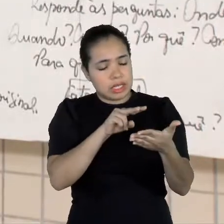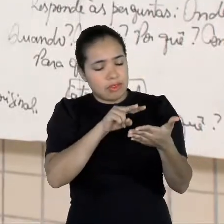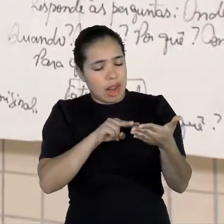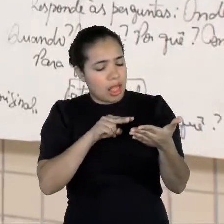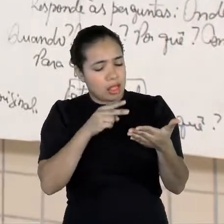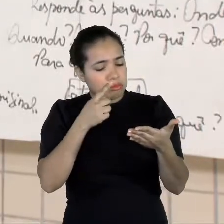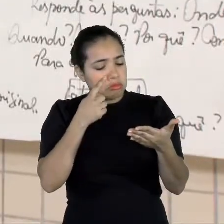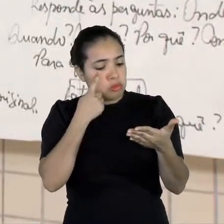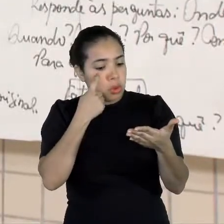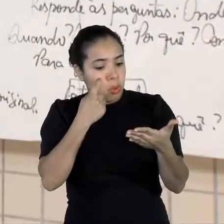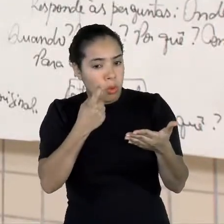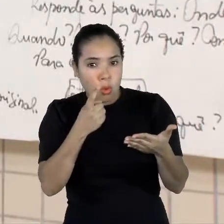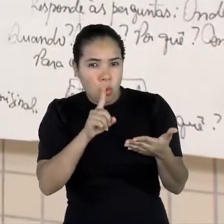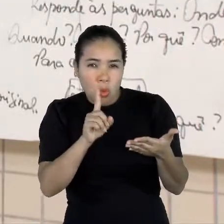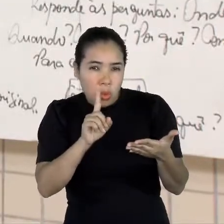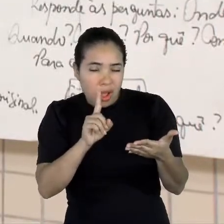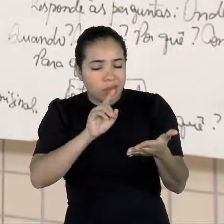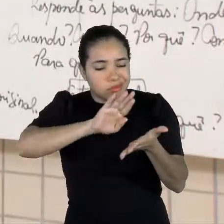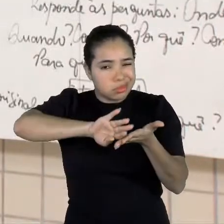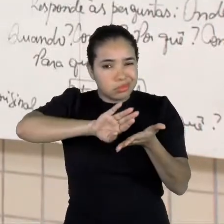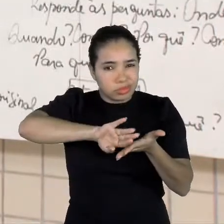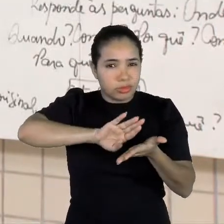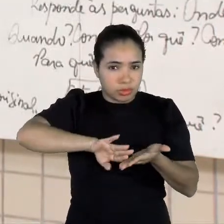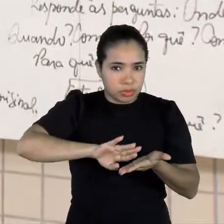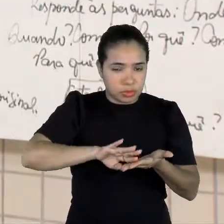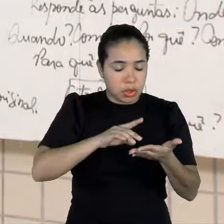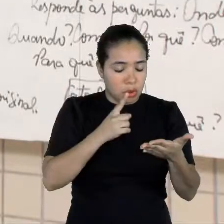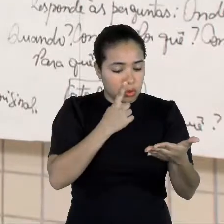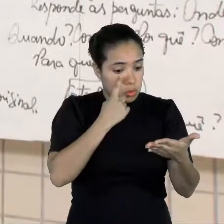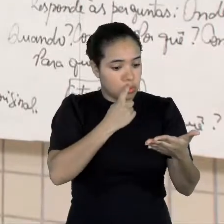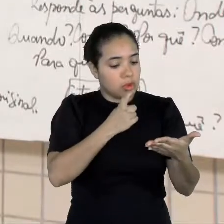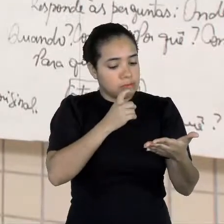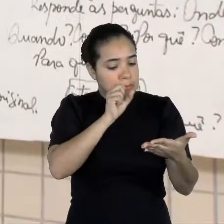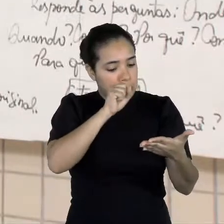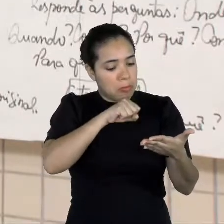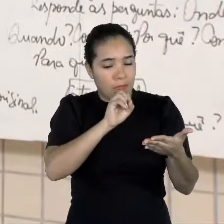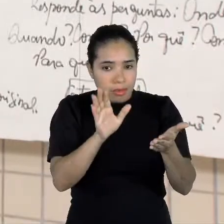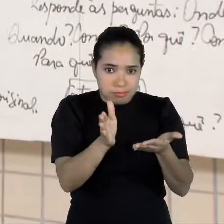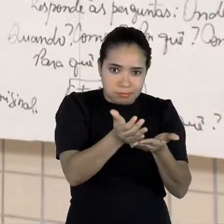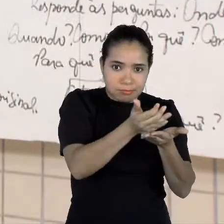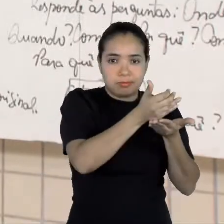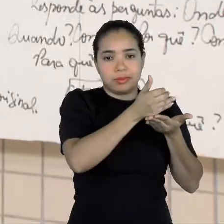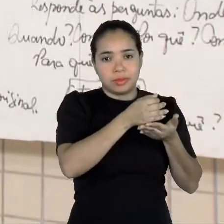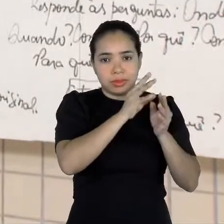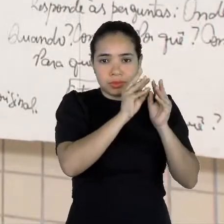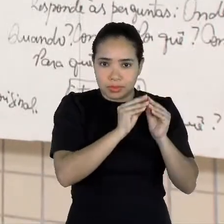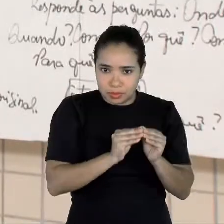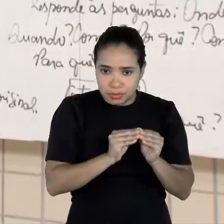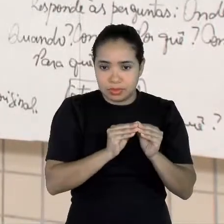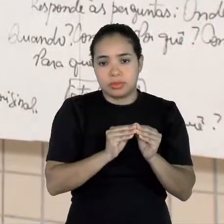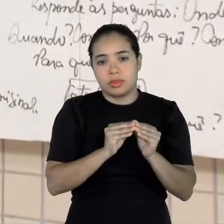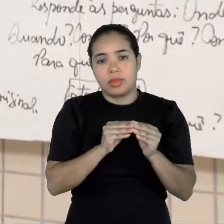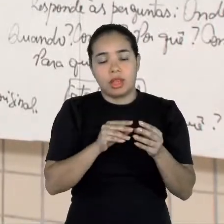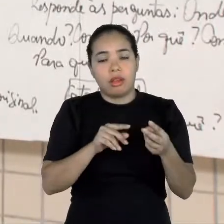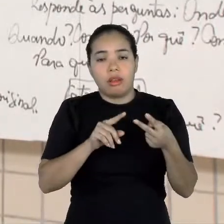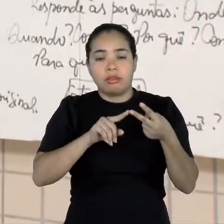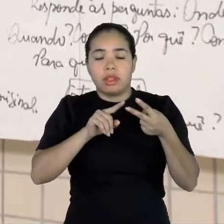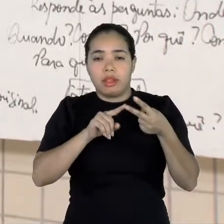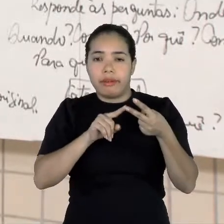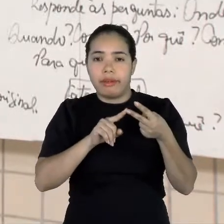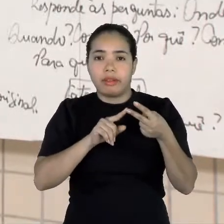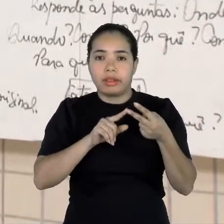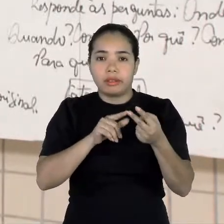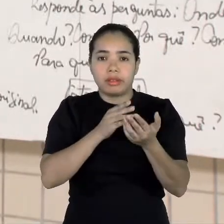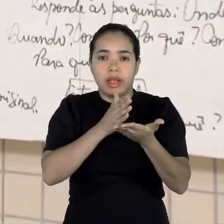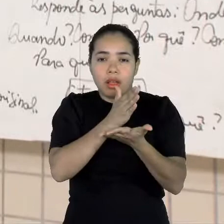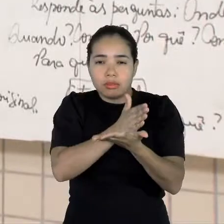são deixados de lado, né? São excluídos. Rigor e clareza. respeita a ordem das informações e não